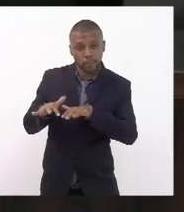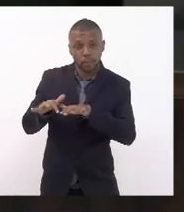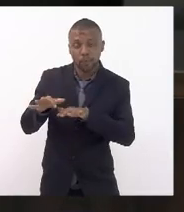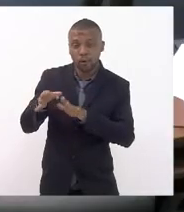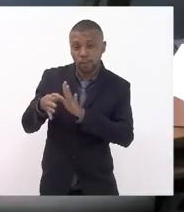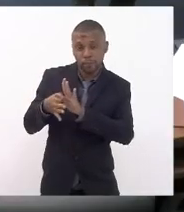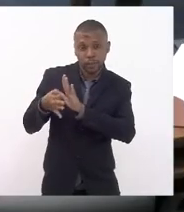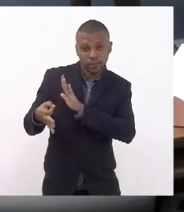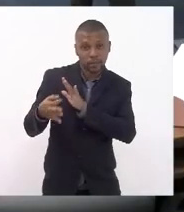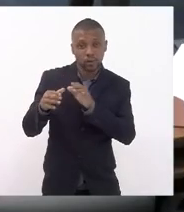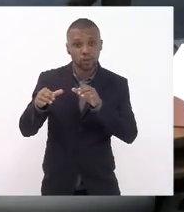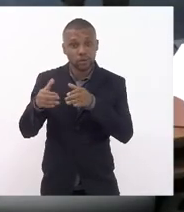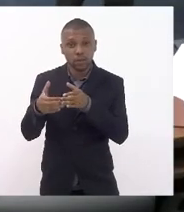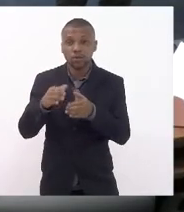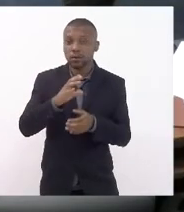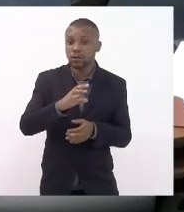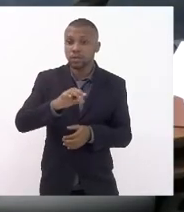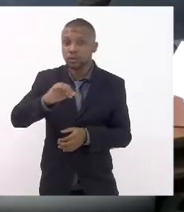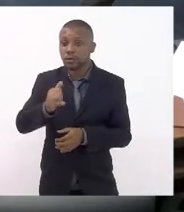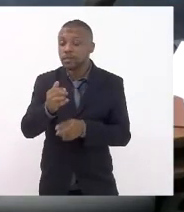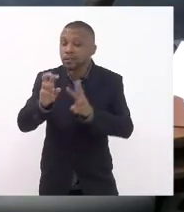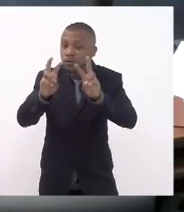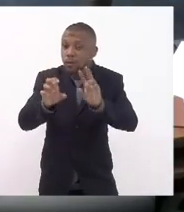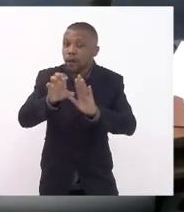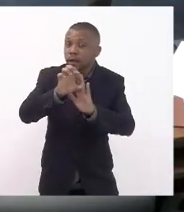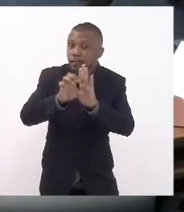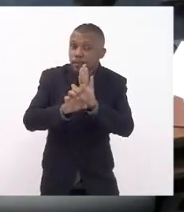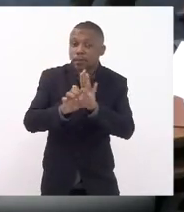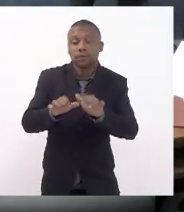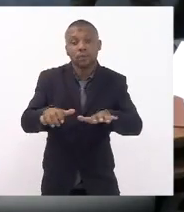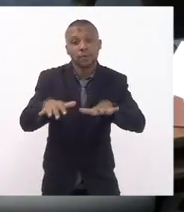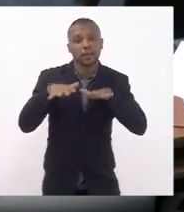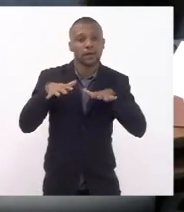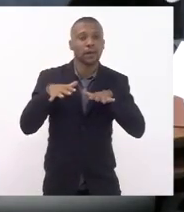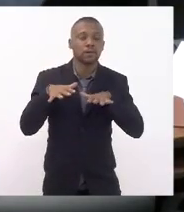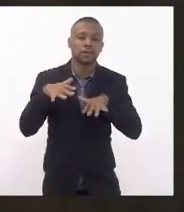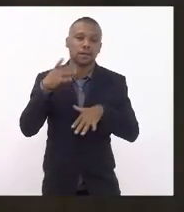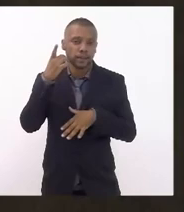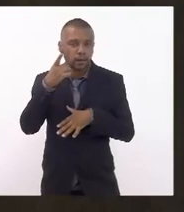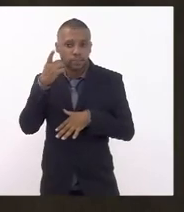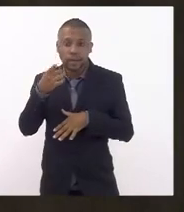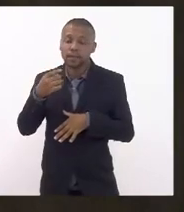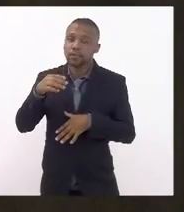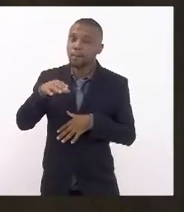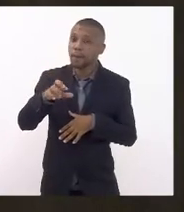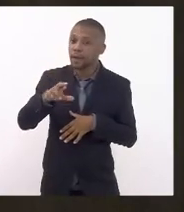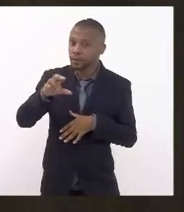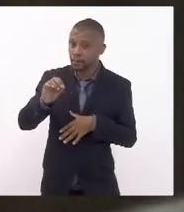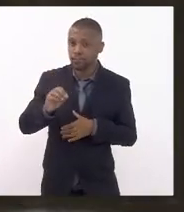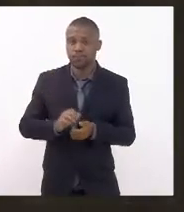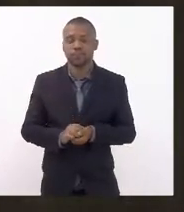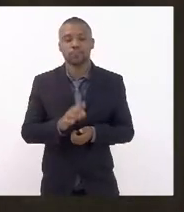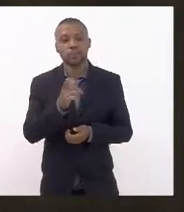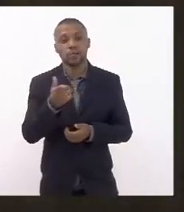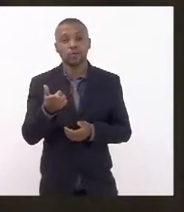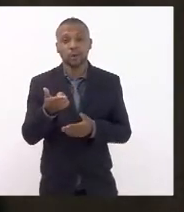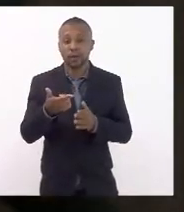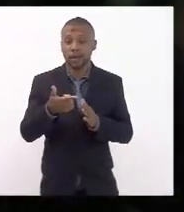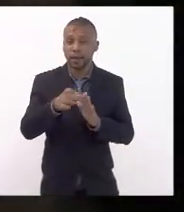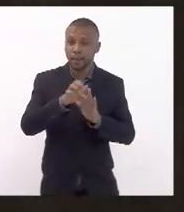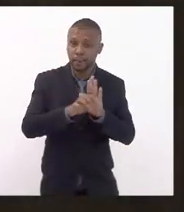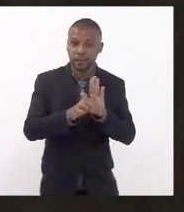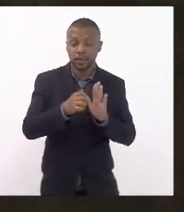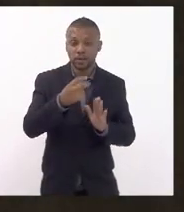de Constituição e Justiça sobre as emendas de plenário, deputado Márcio Pacheco. Senhor presidente, prejudicadas as emendas 2, 3,